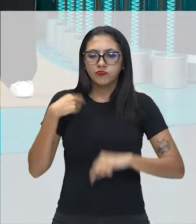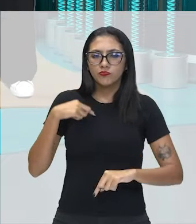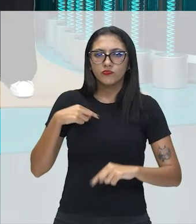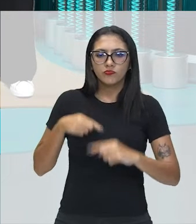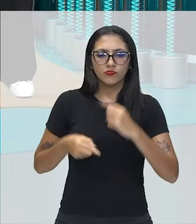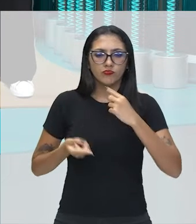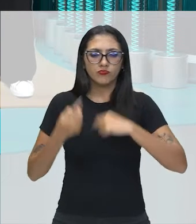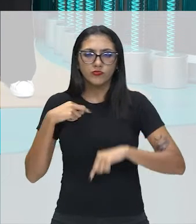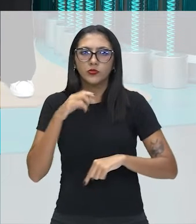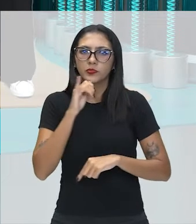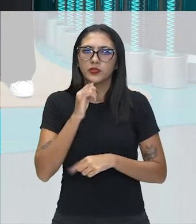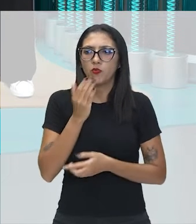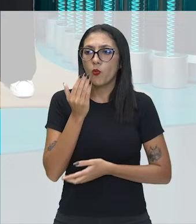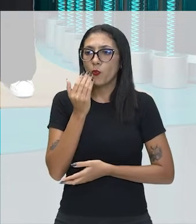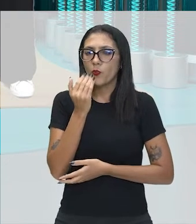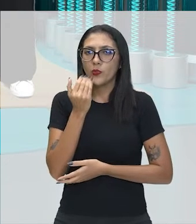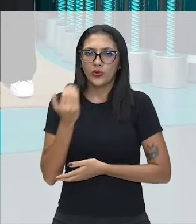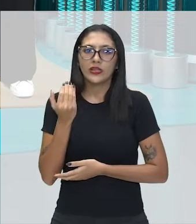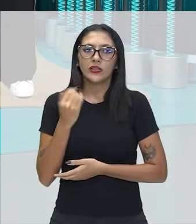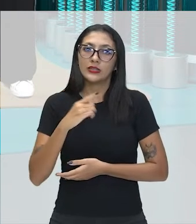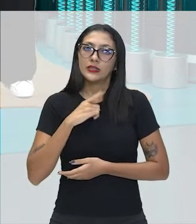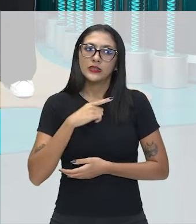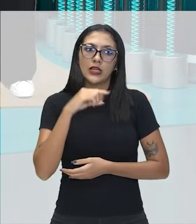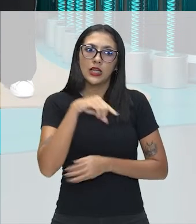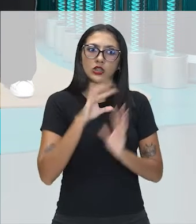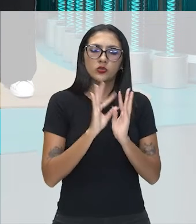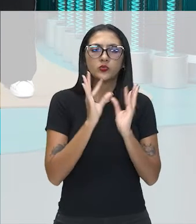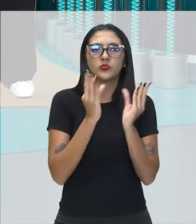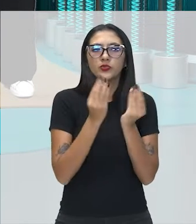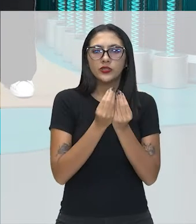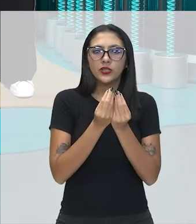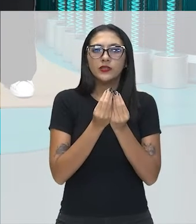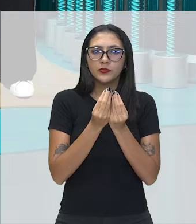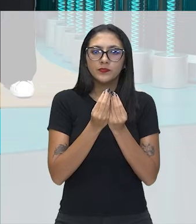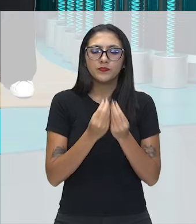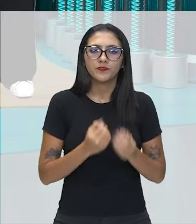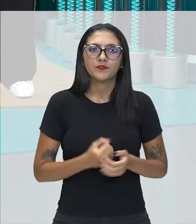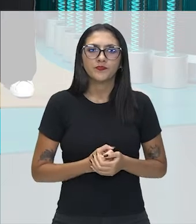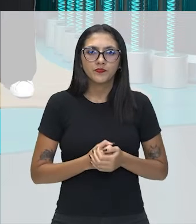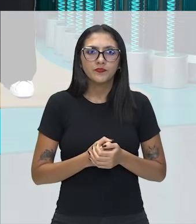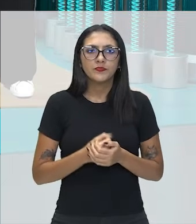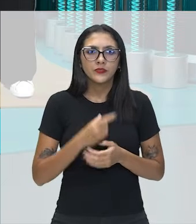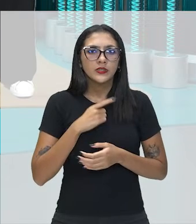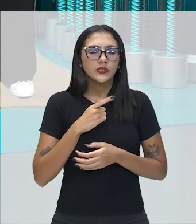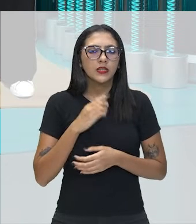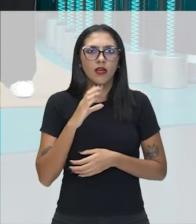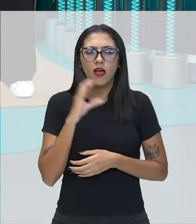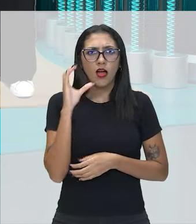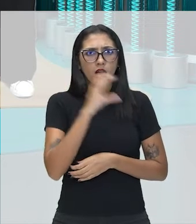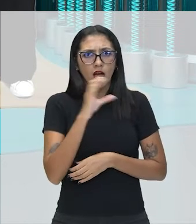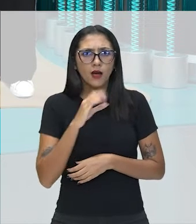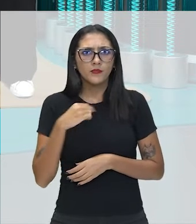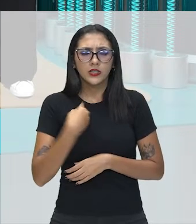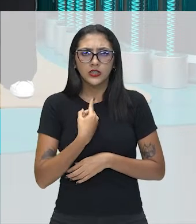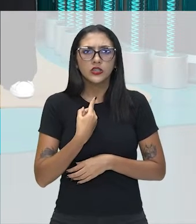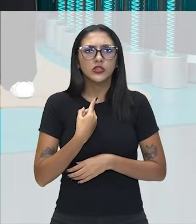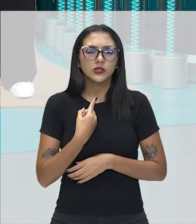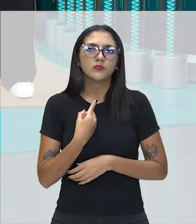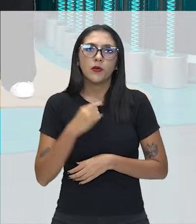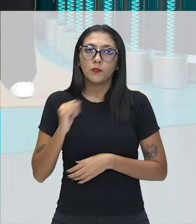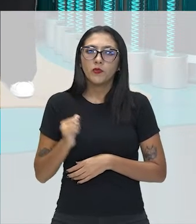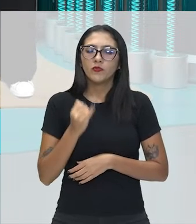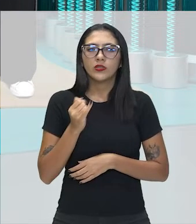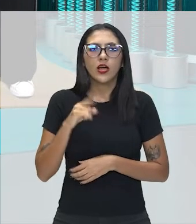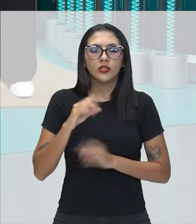potássio através da alimentação. Tem uma fonte também muito rápida para repor esse potássio,